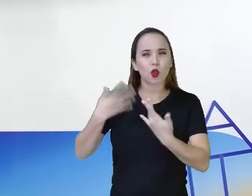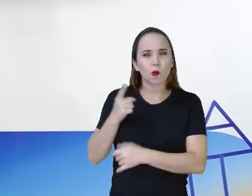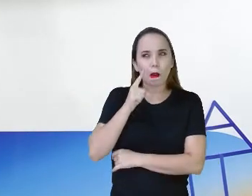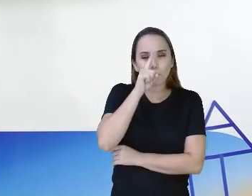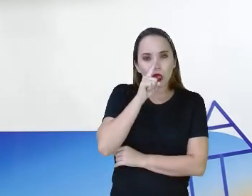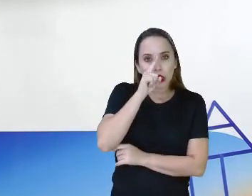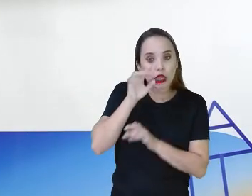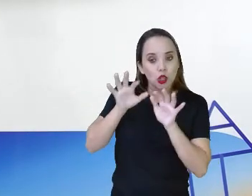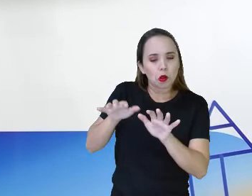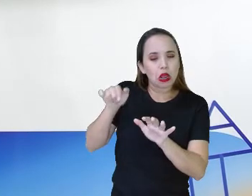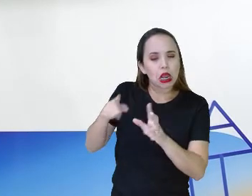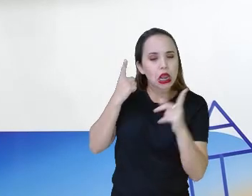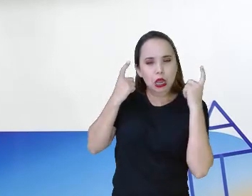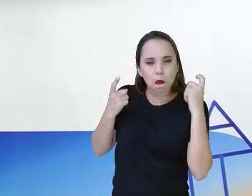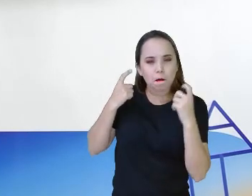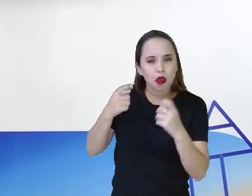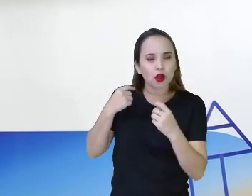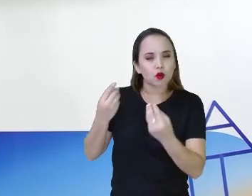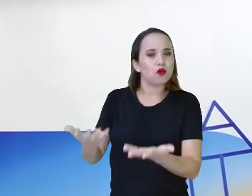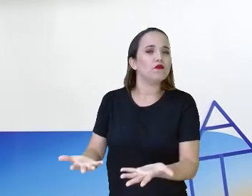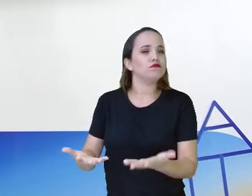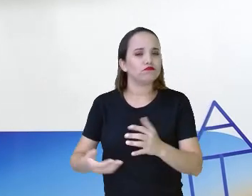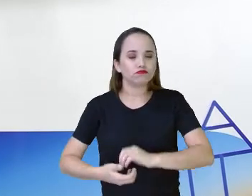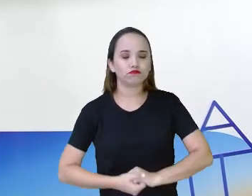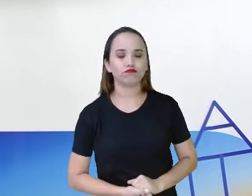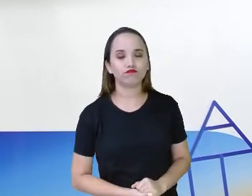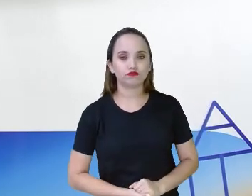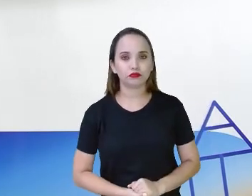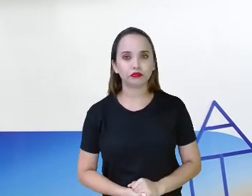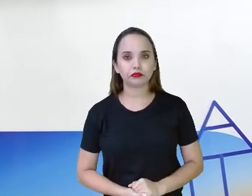mostrar, não é? Vai dizer o que é.